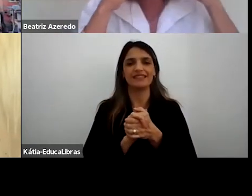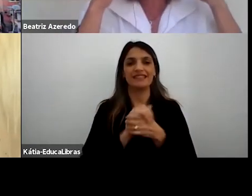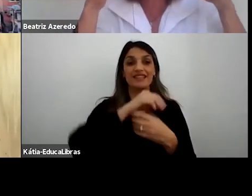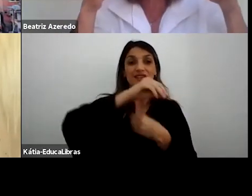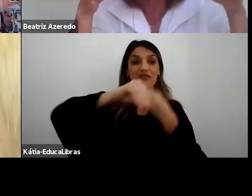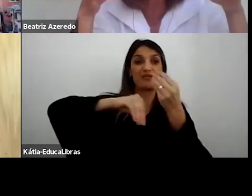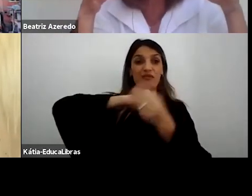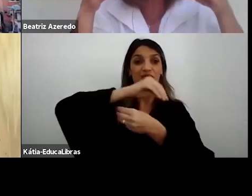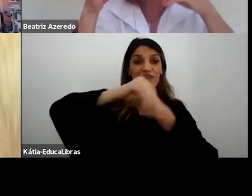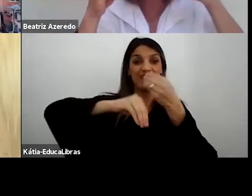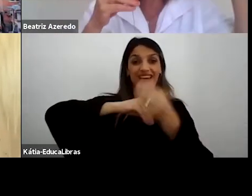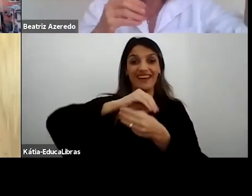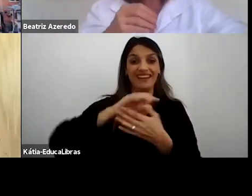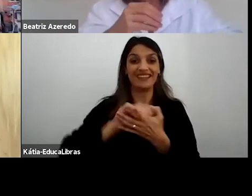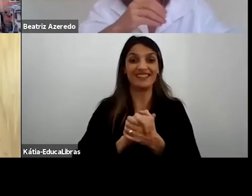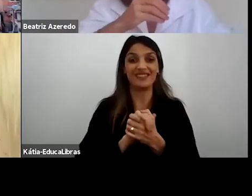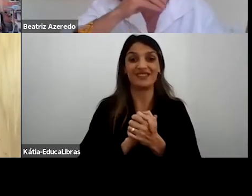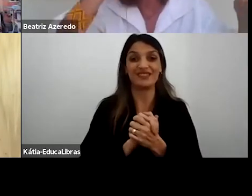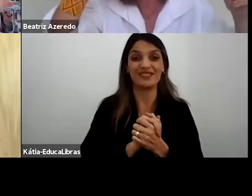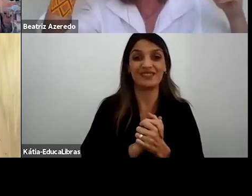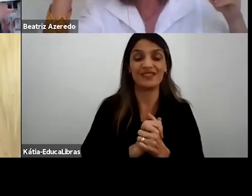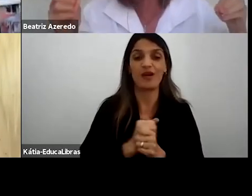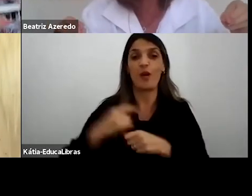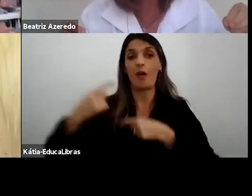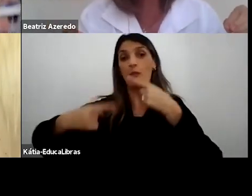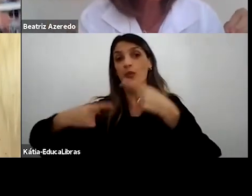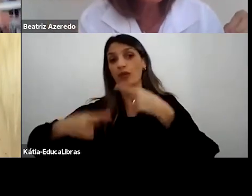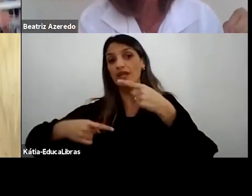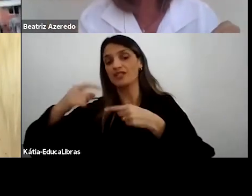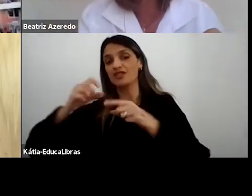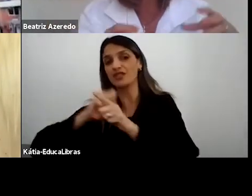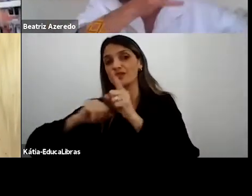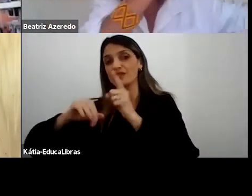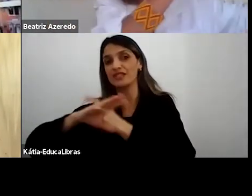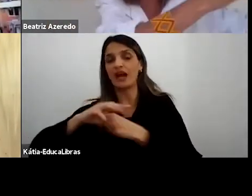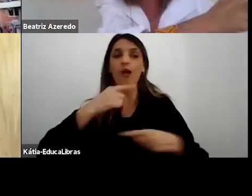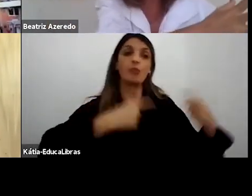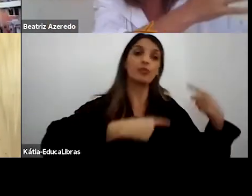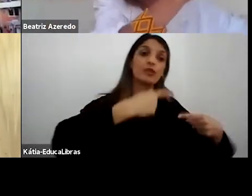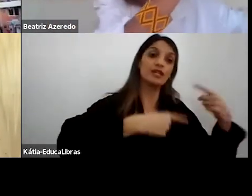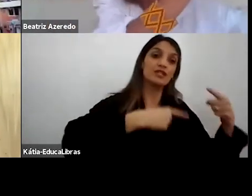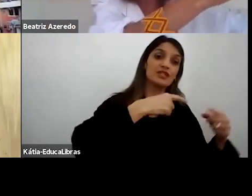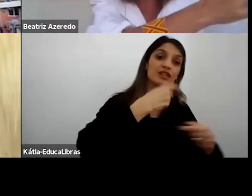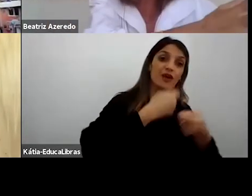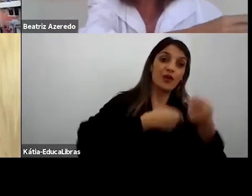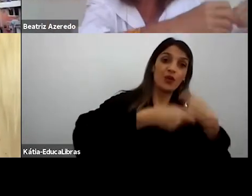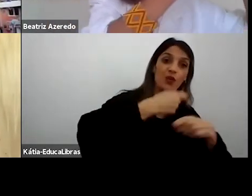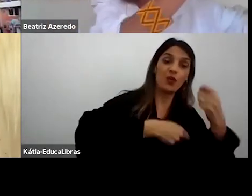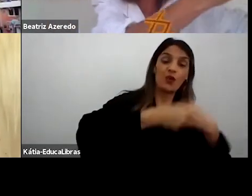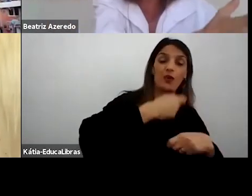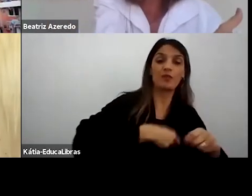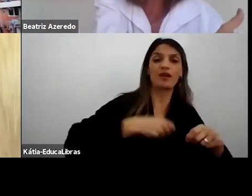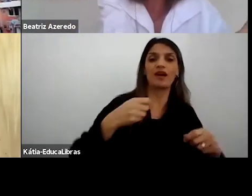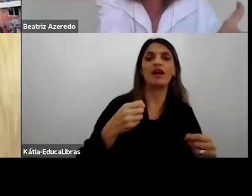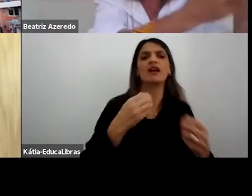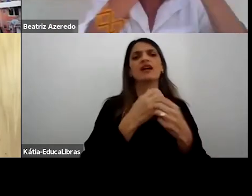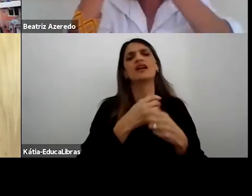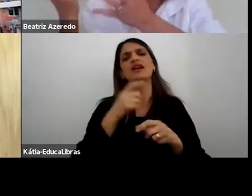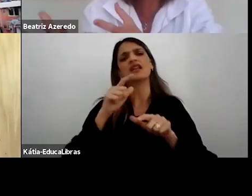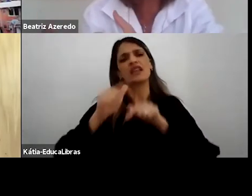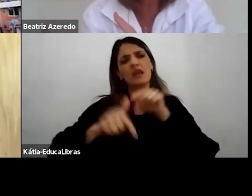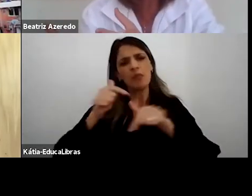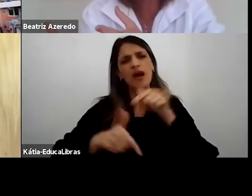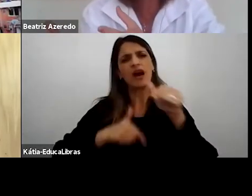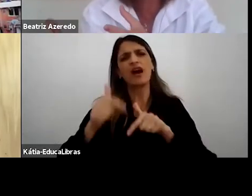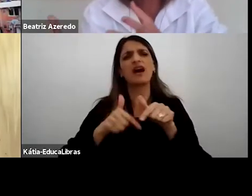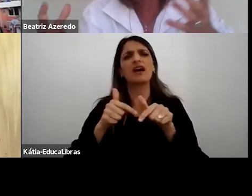um círculo virtuoso, né, entre a política social e a política econômica, né? Quanto mais emprego, mais renda, menos desigualdade,